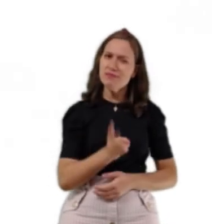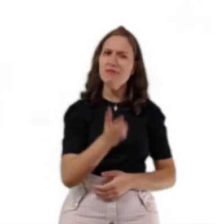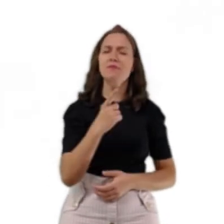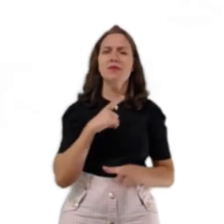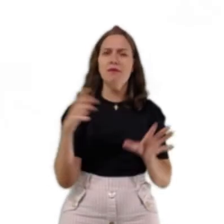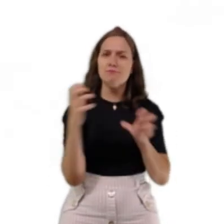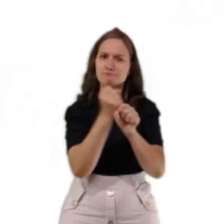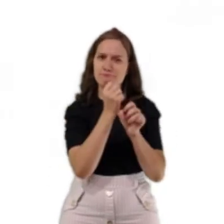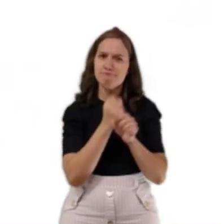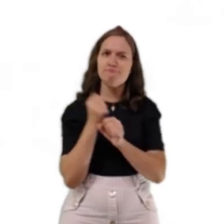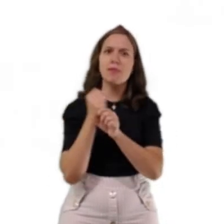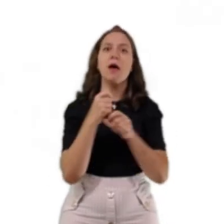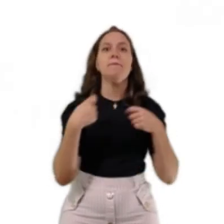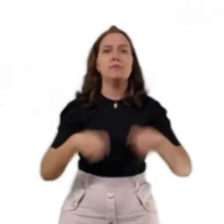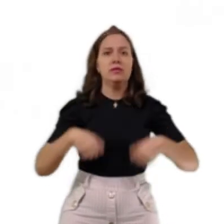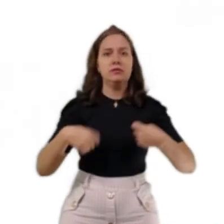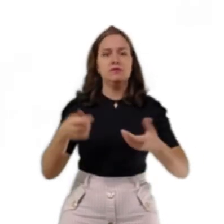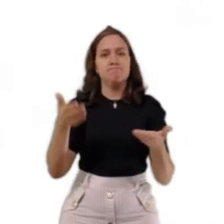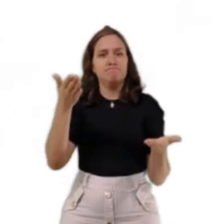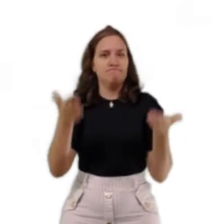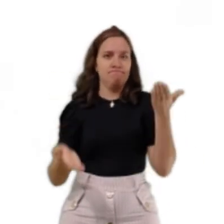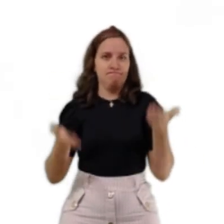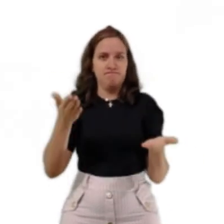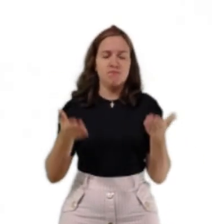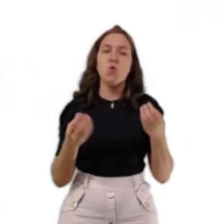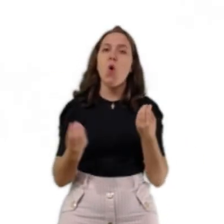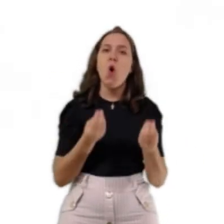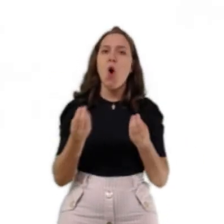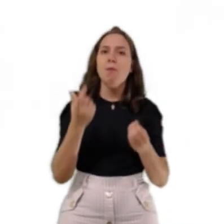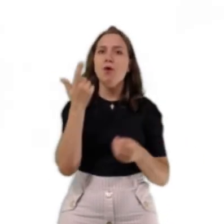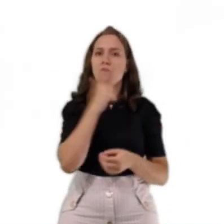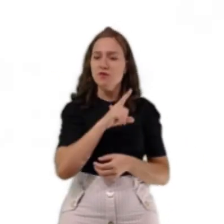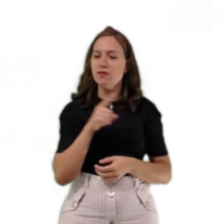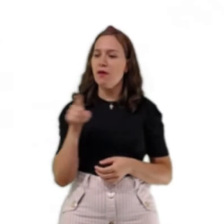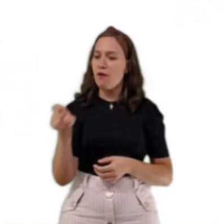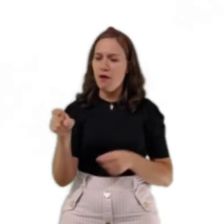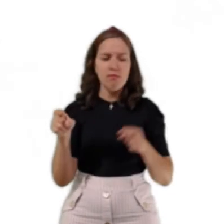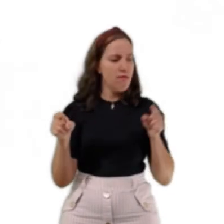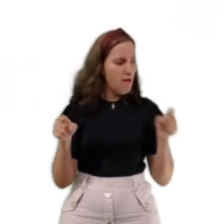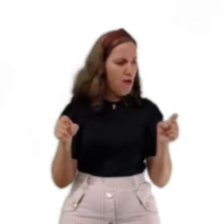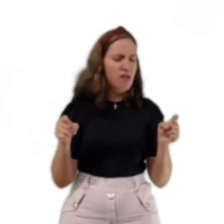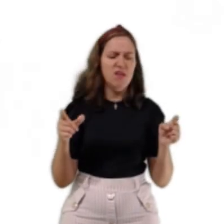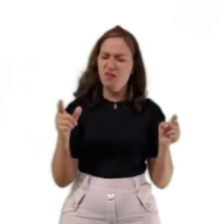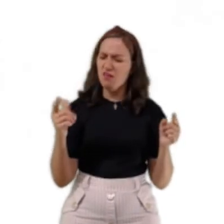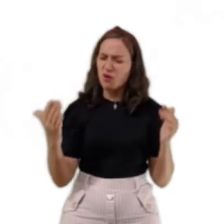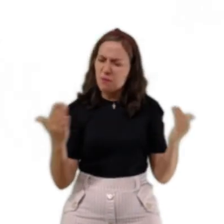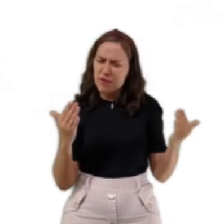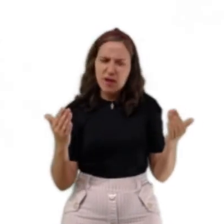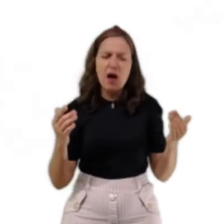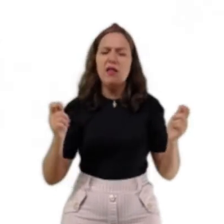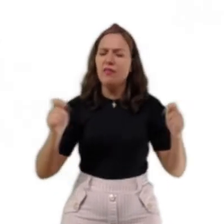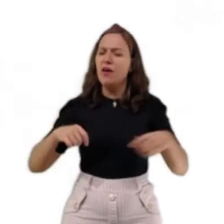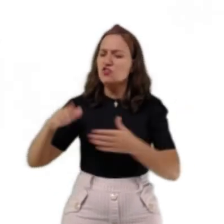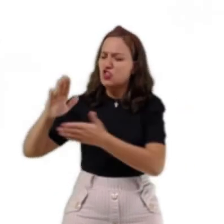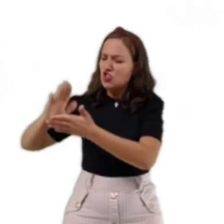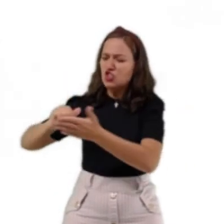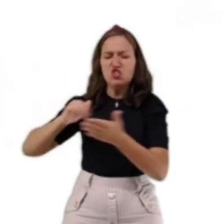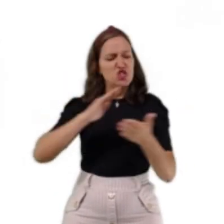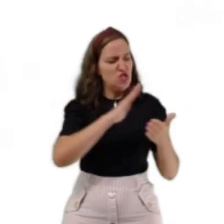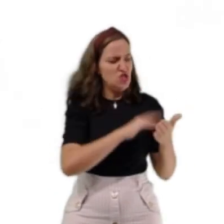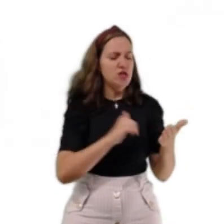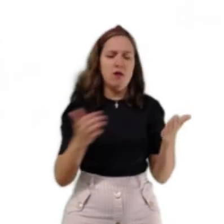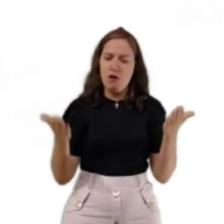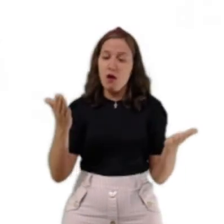uma equação nós vamos utilizar esses procedimentos de mexer de um lado e mexer do outro mantendo o equilíbrio para